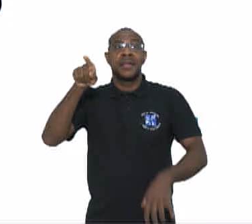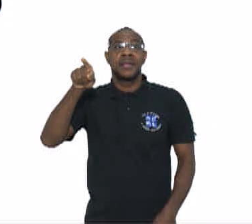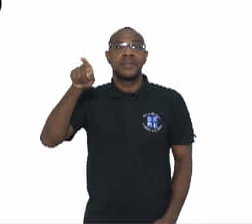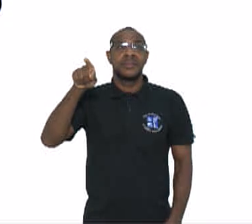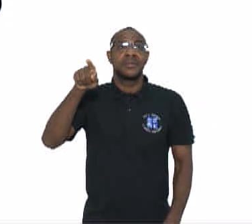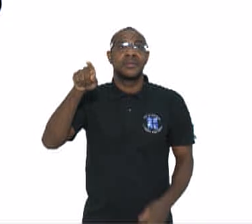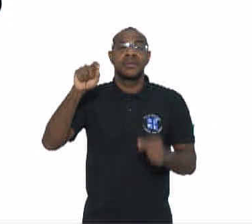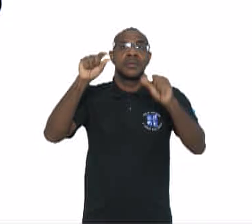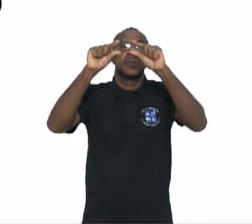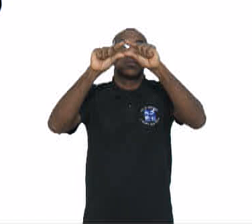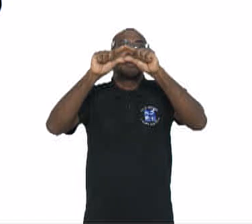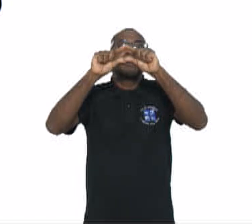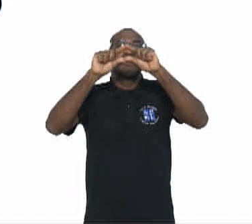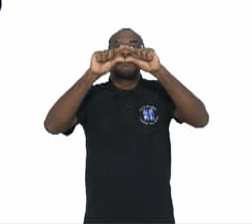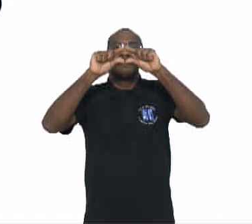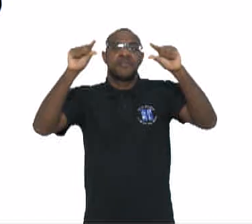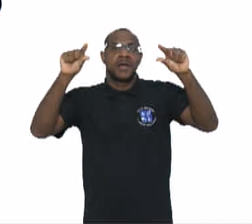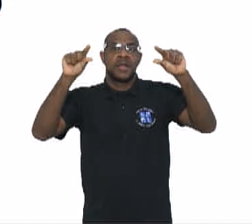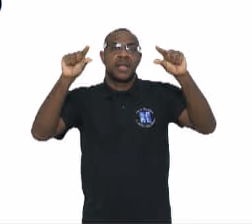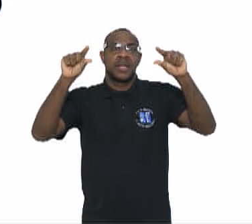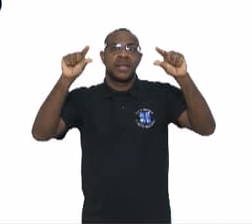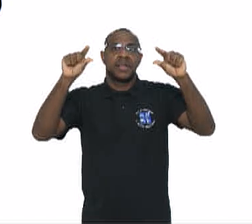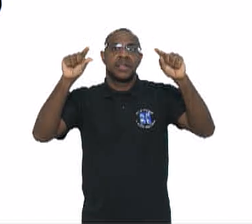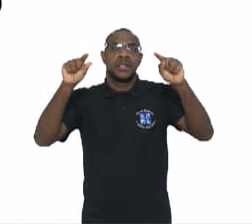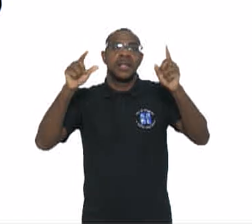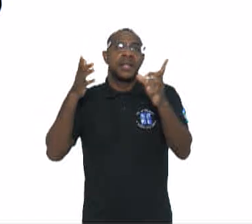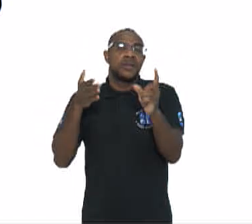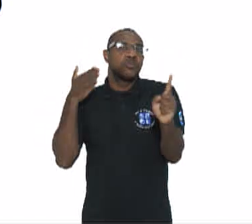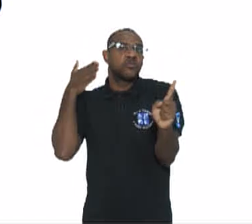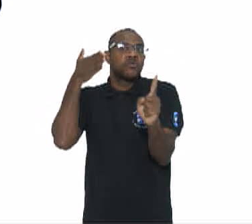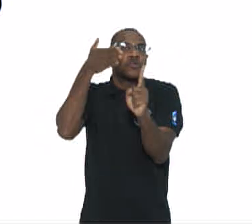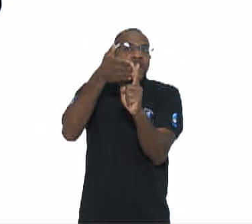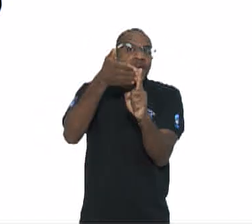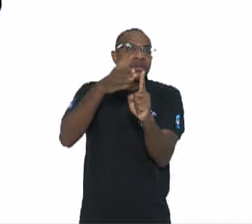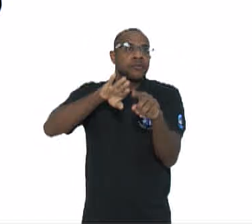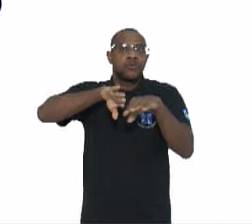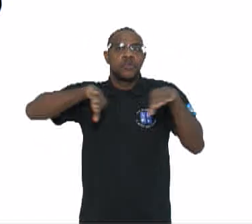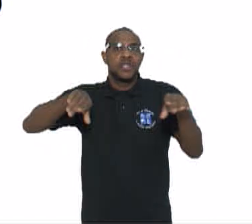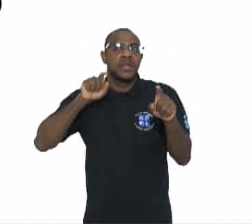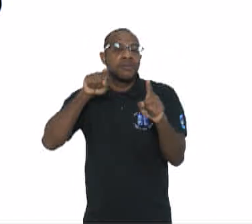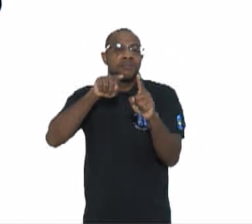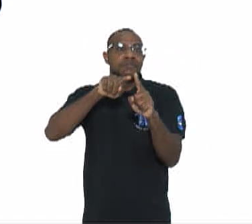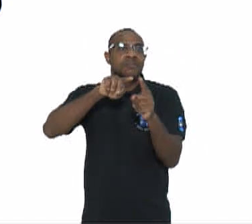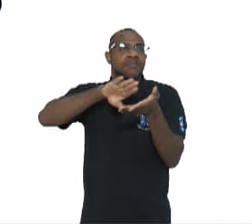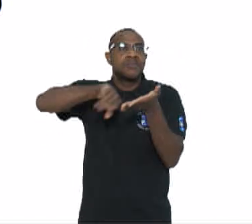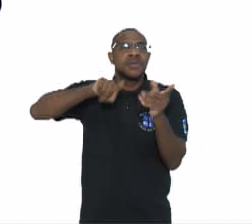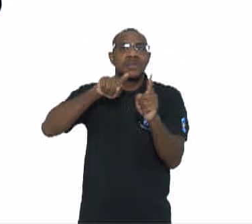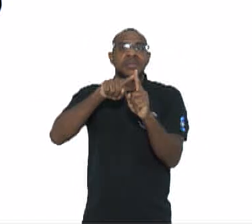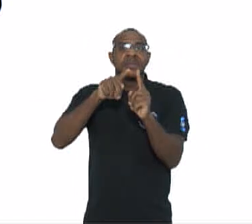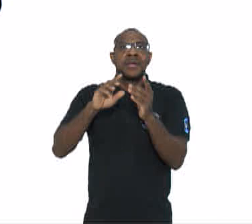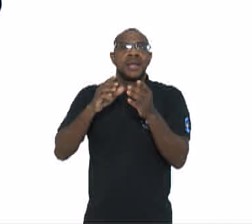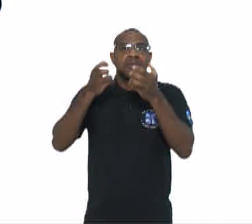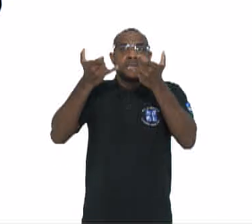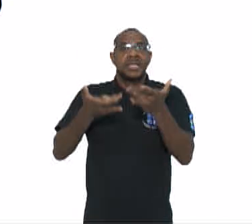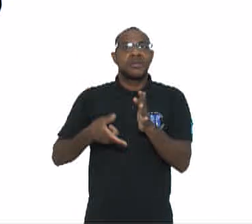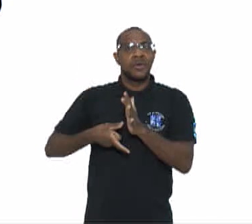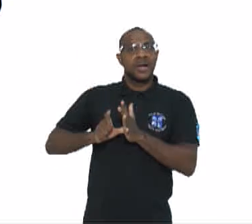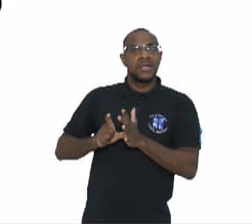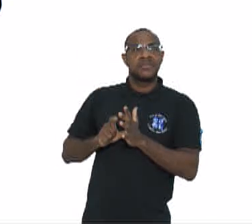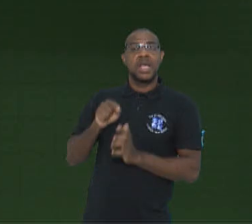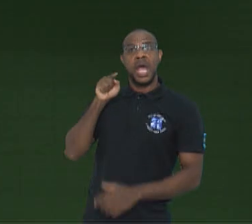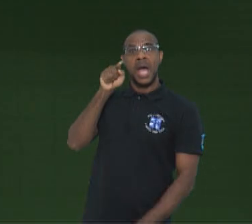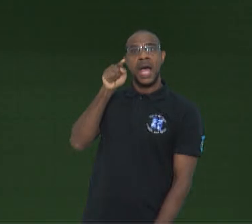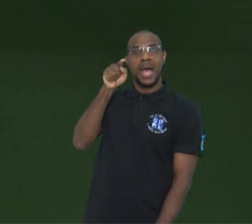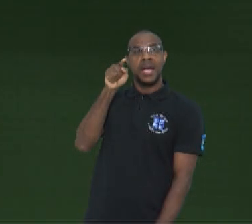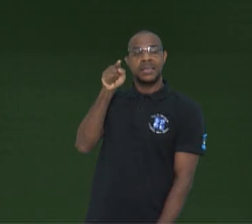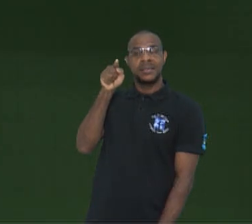a frase da ordem direta, né, do sujeito, verbo e complemento, trazendo a explicação para antes. Então, nesse caso,